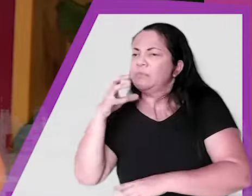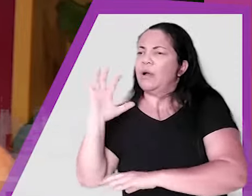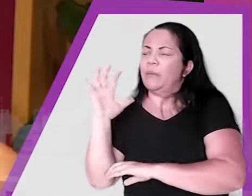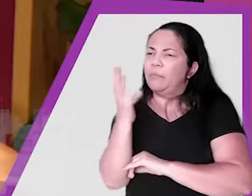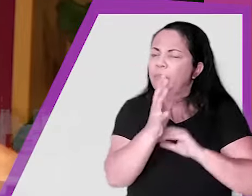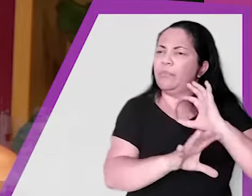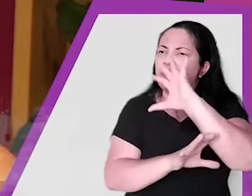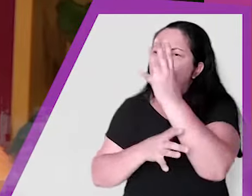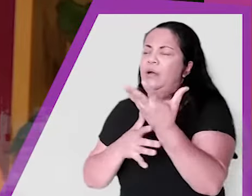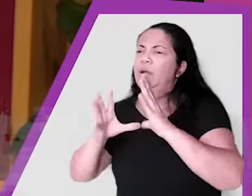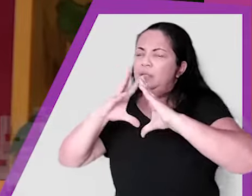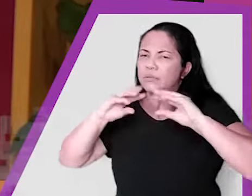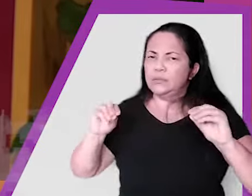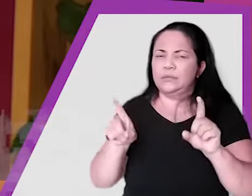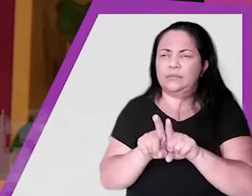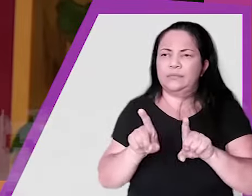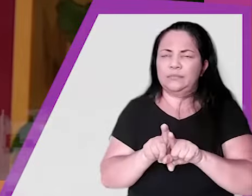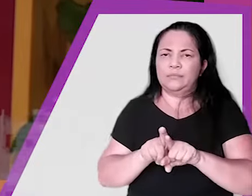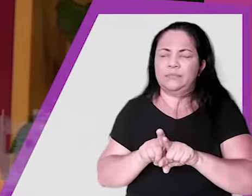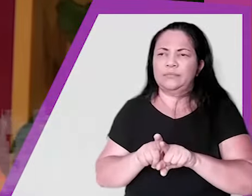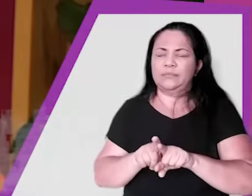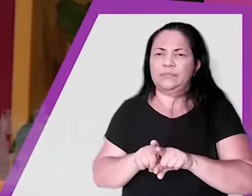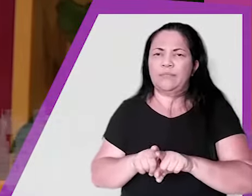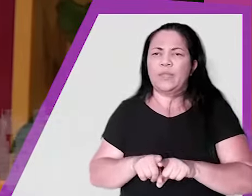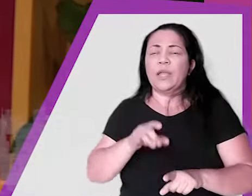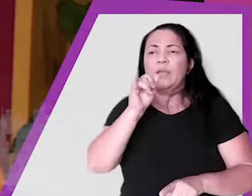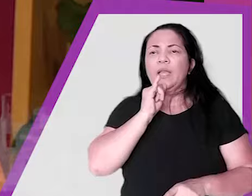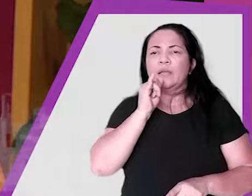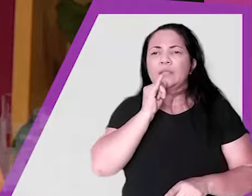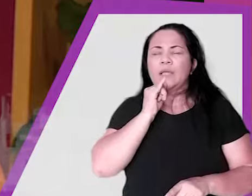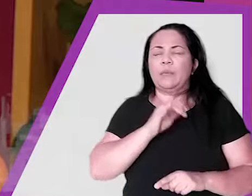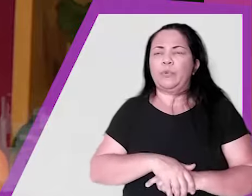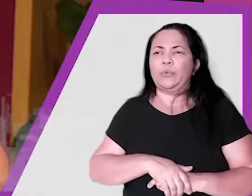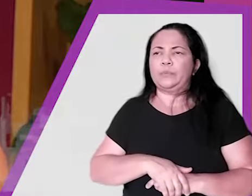A gente vai destruir, bye bye, vai desaparecer tudo.